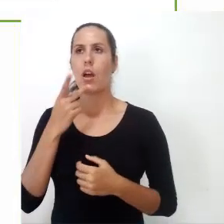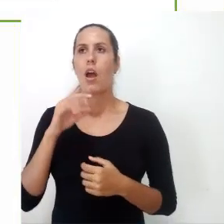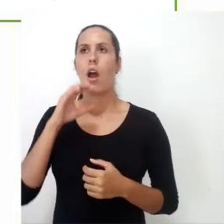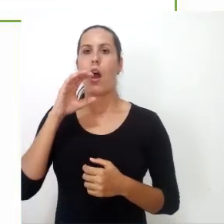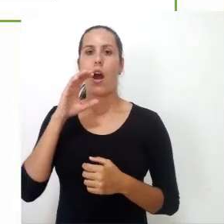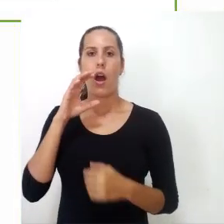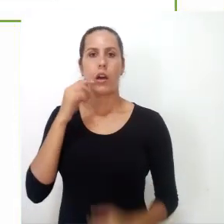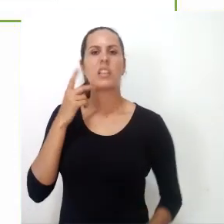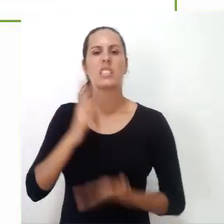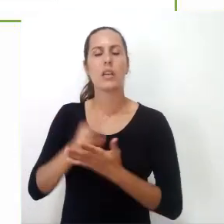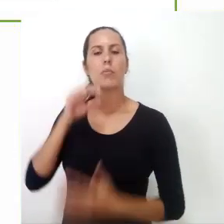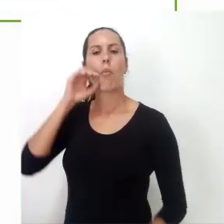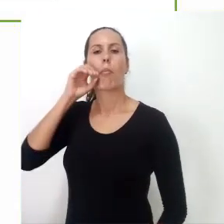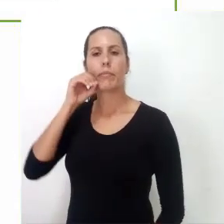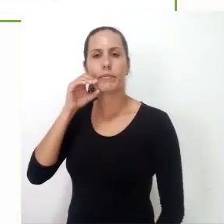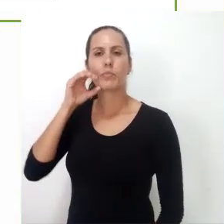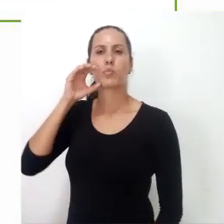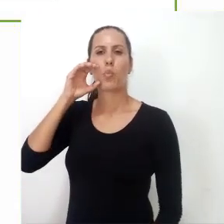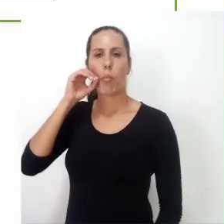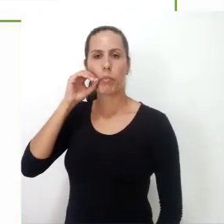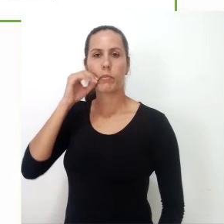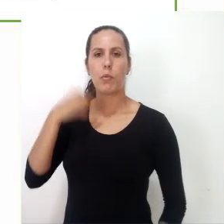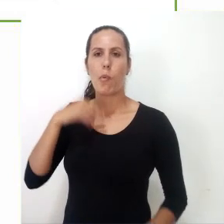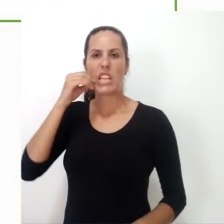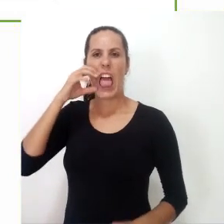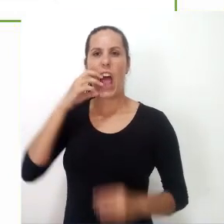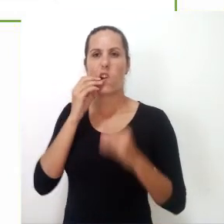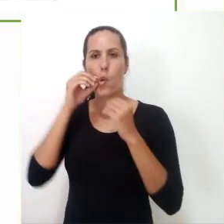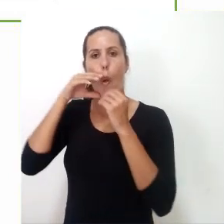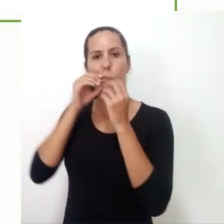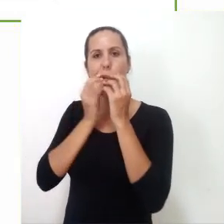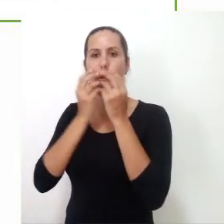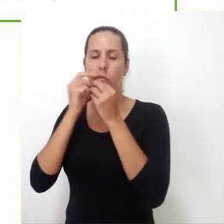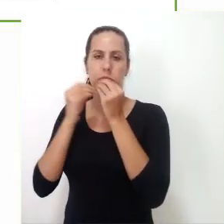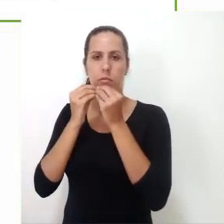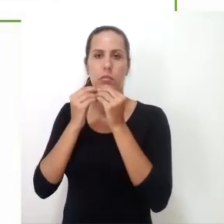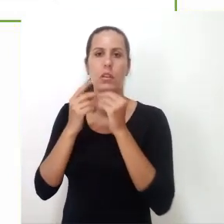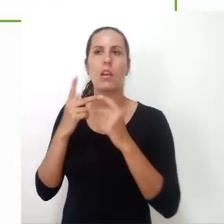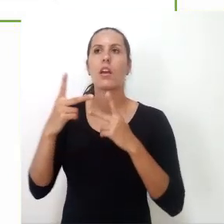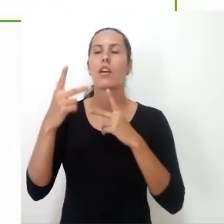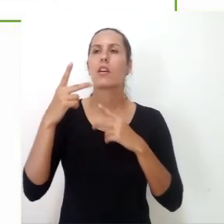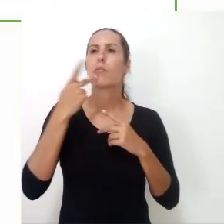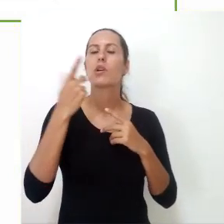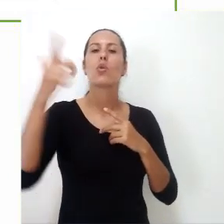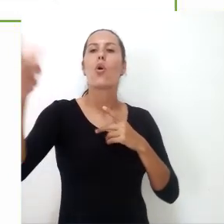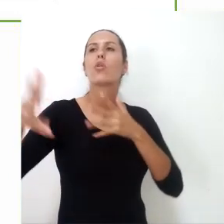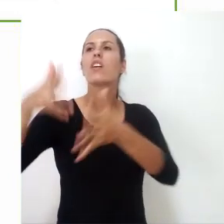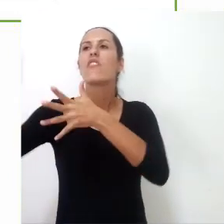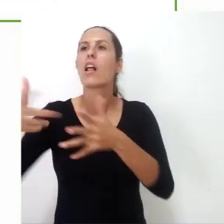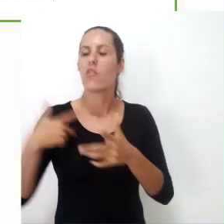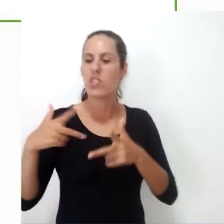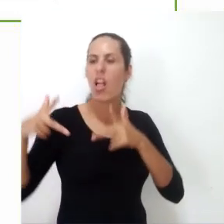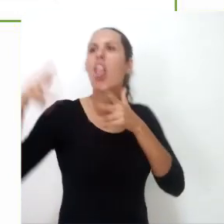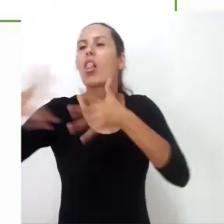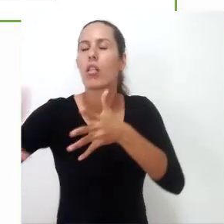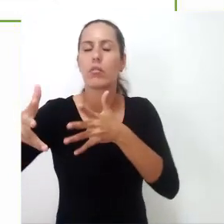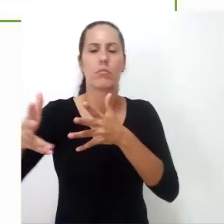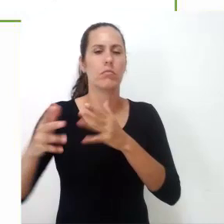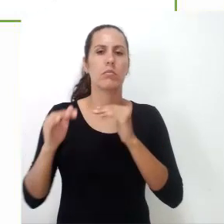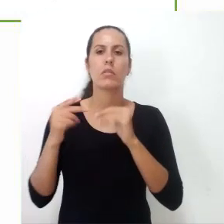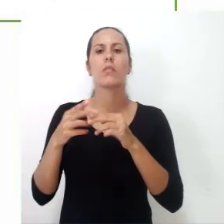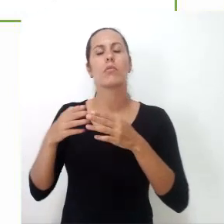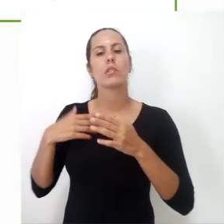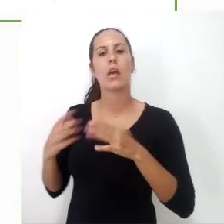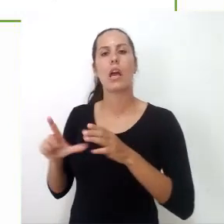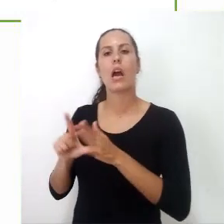cheia, certo? Comer de boca fechada, não falar ao mesmo tempo que outra pessoa,